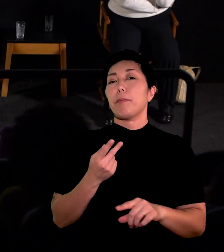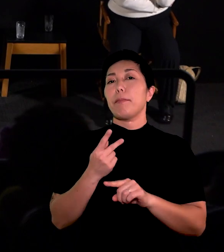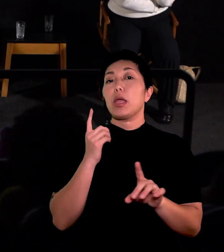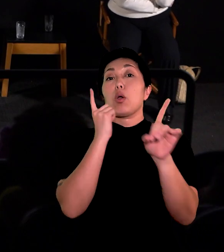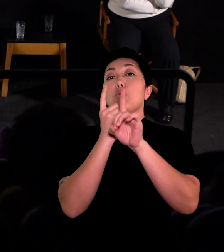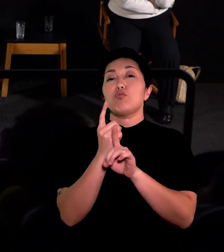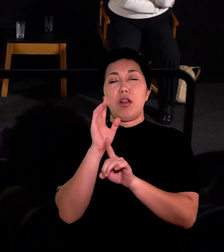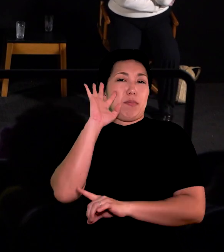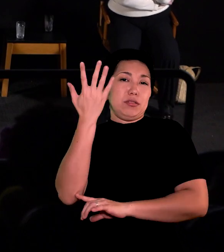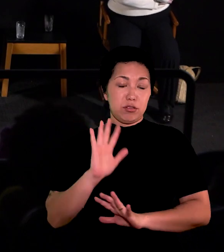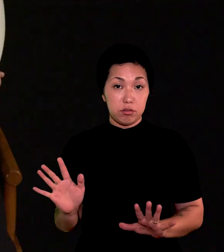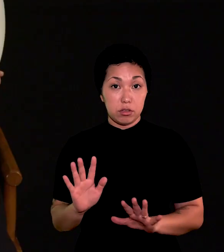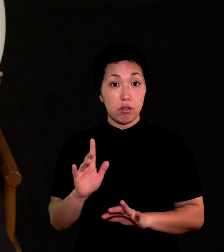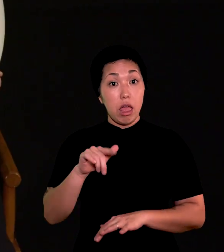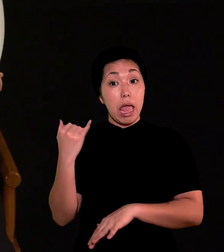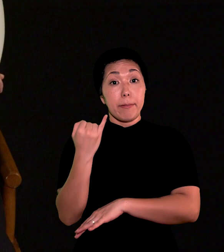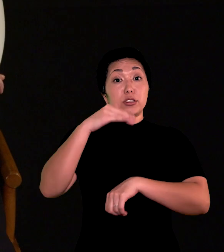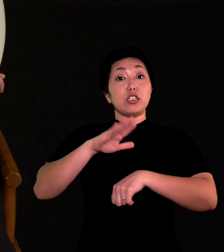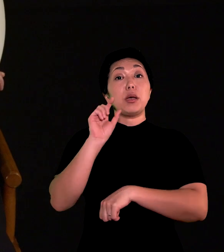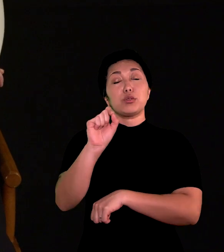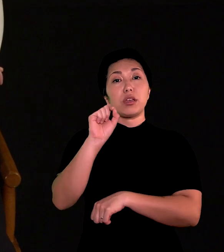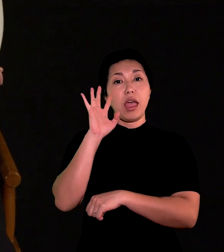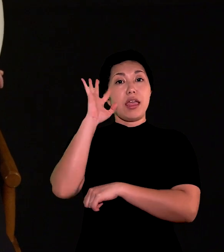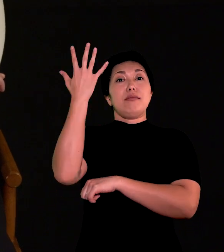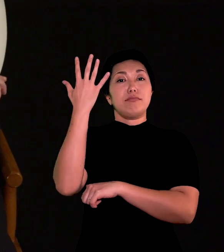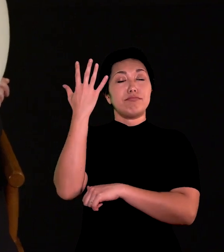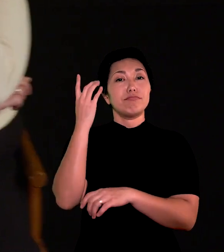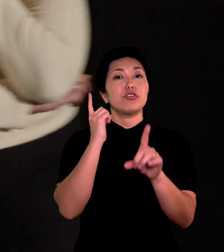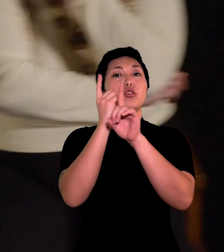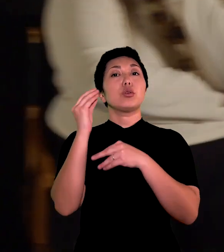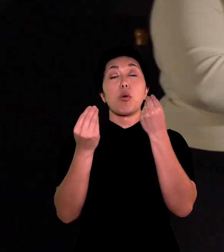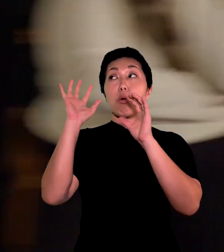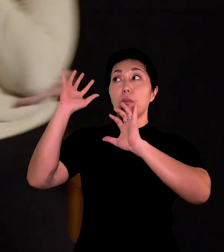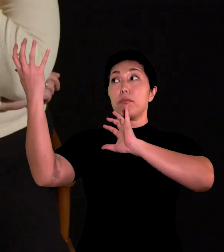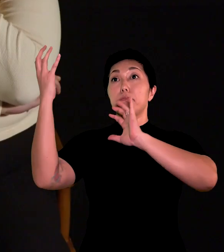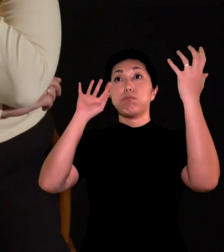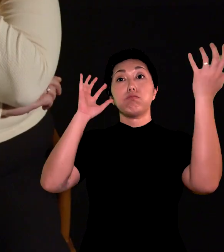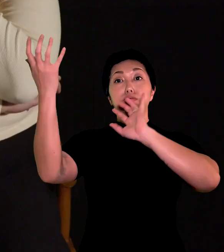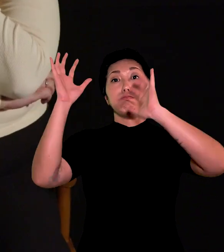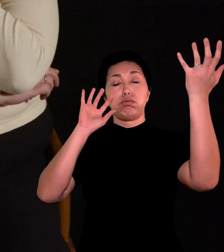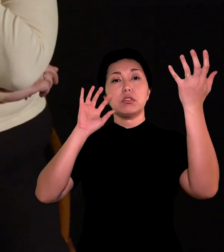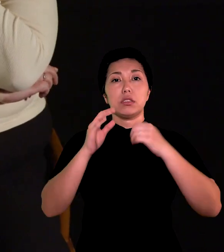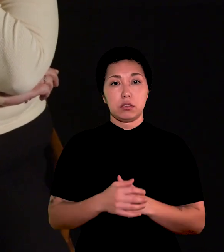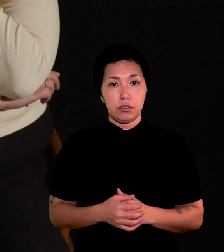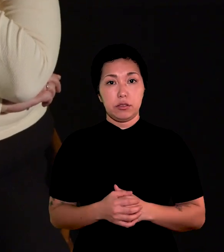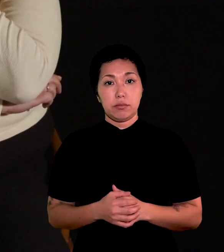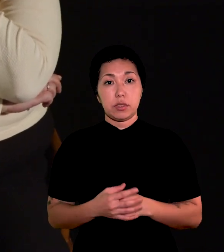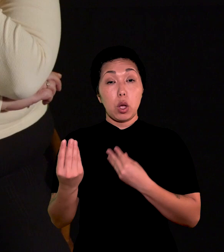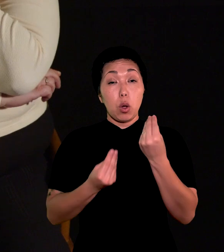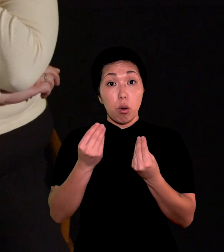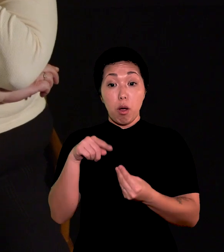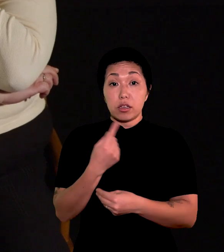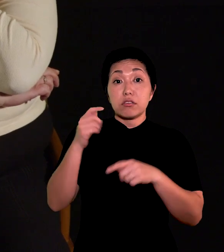importante da gente encontrar uma solução. Era muito mais importante a gente encontrar uma solução para como enfrentar essas mudanças climáticas, do ponto de vista